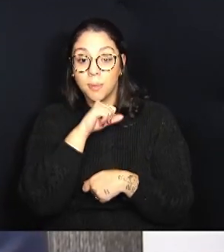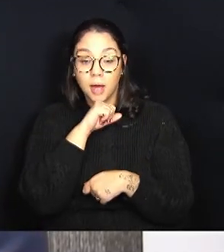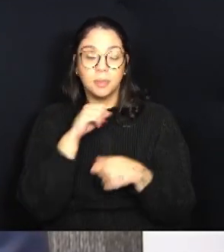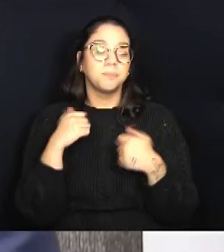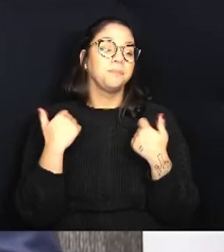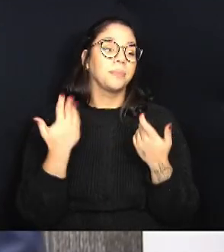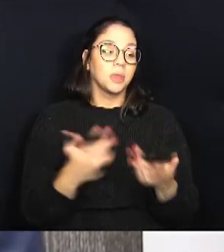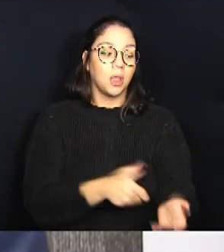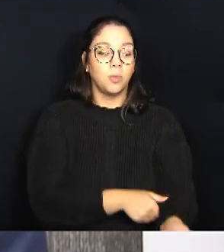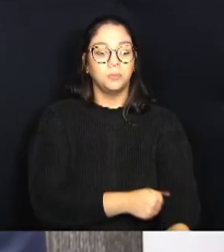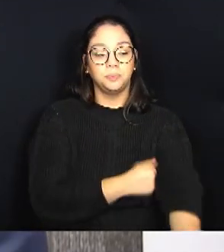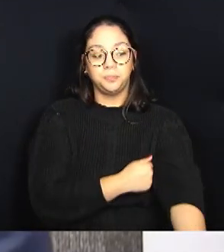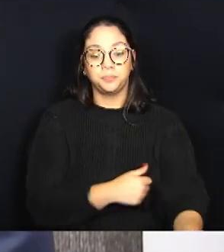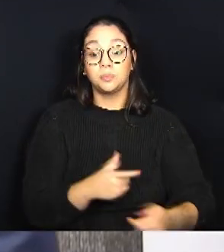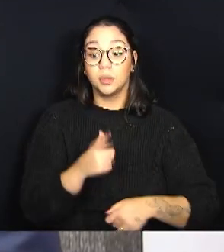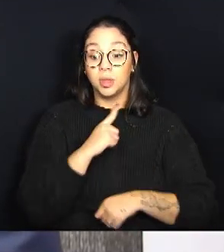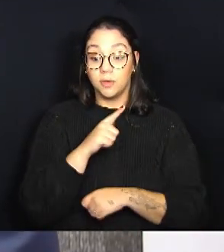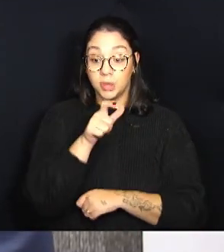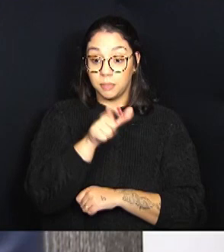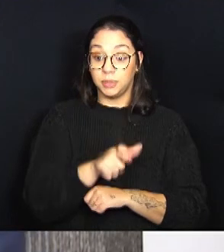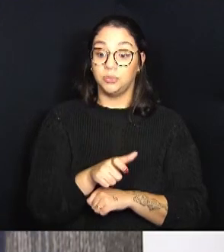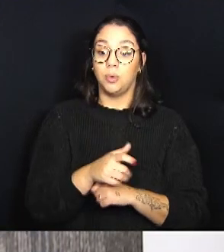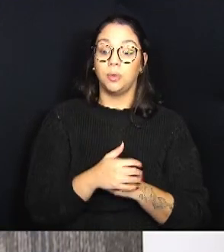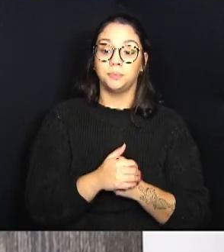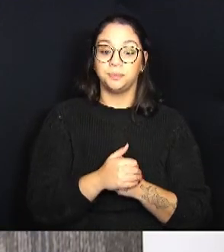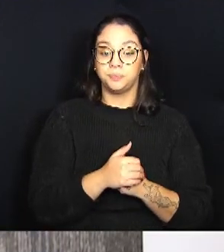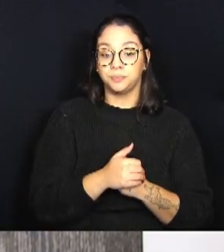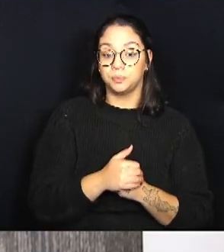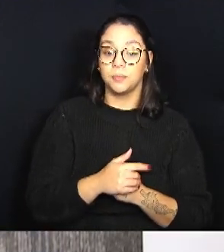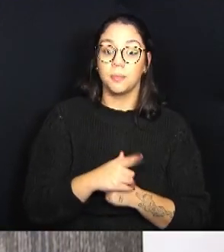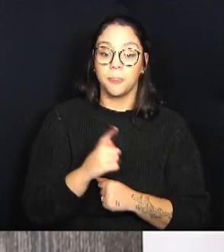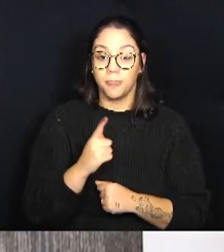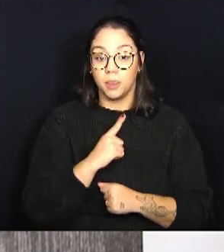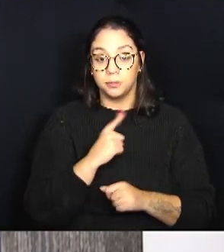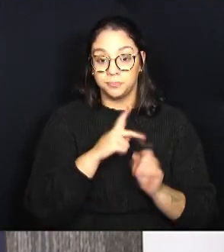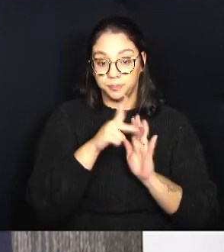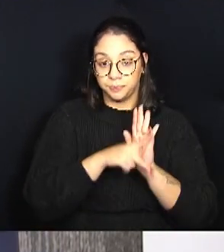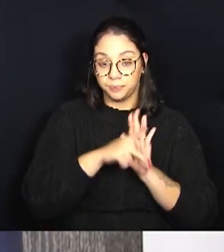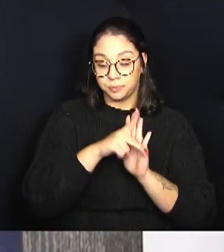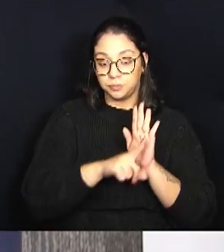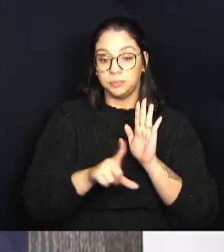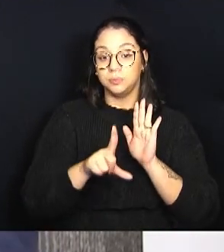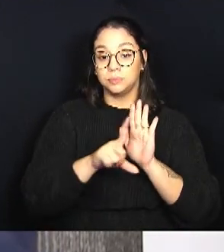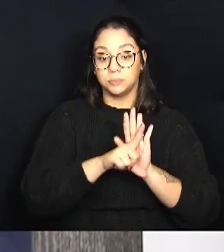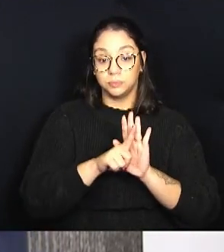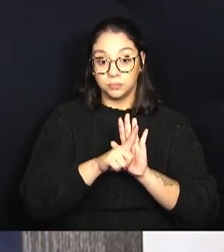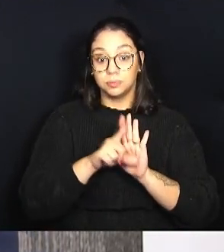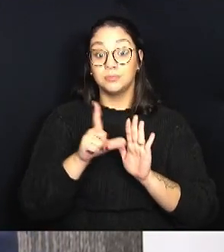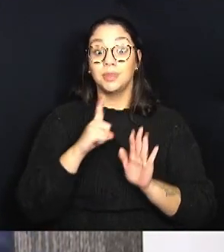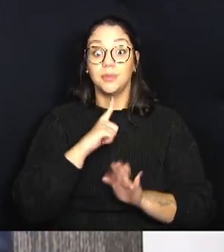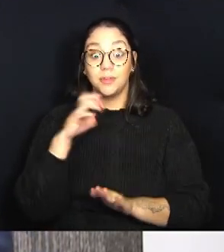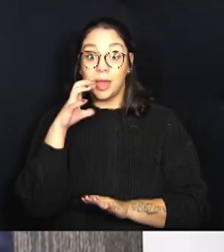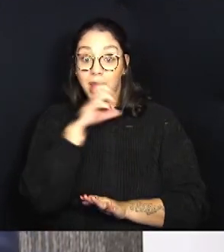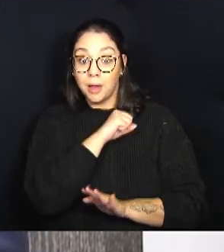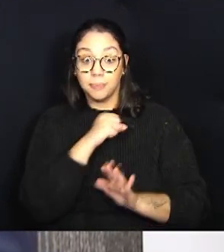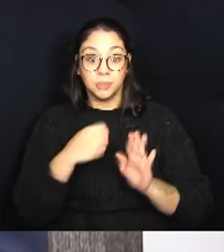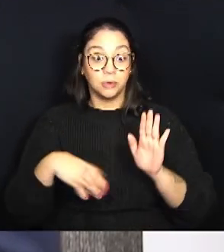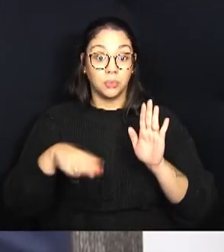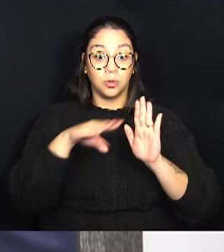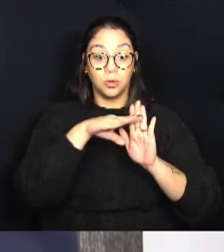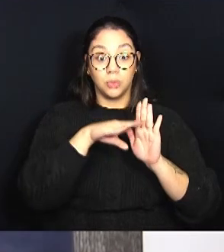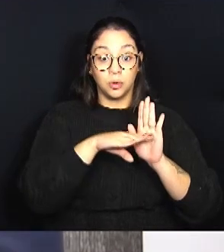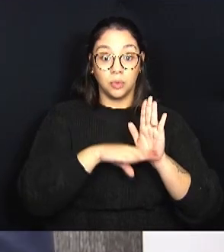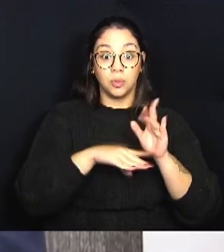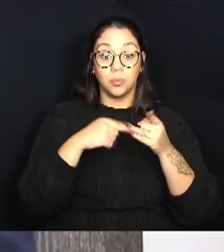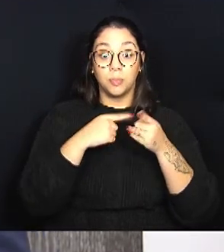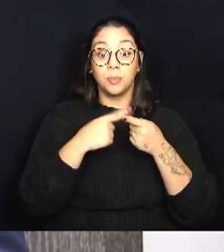através dessa pessoa, nós protocolamos esse projeto de lei. O projeto veio rápido à pauta, porque é um projeto interessante, é um